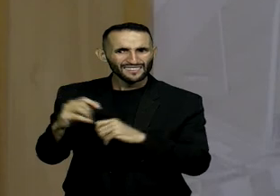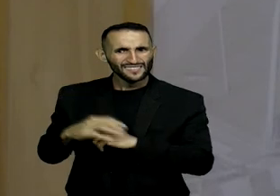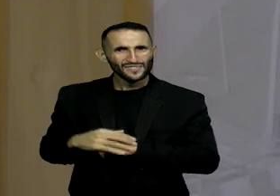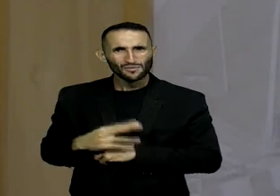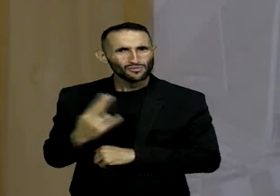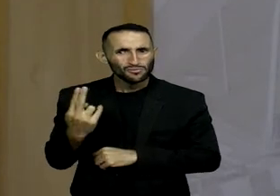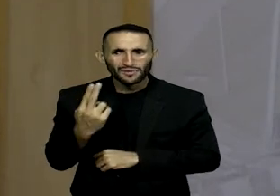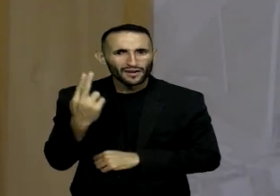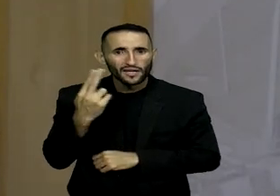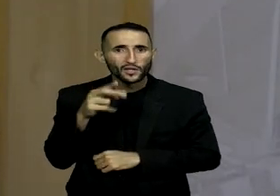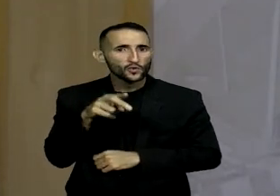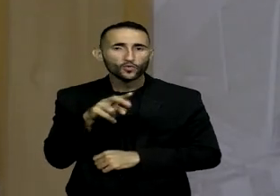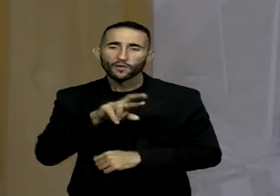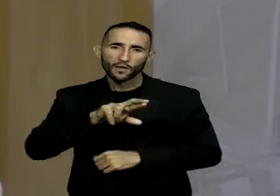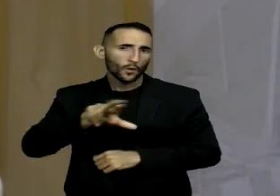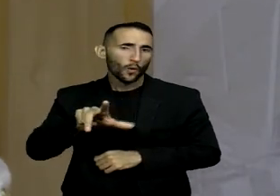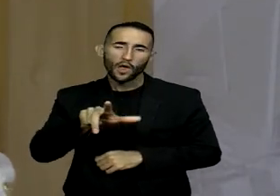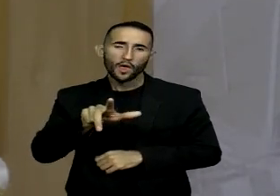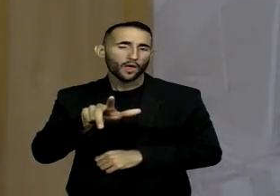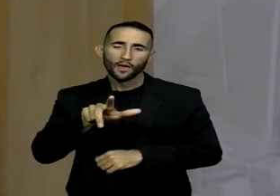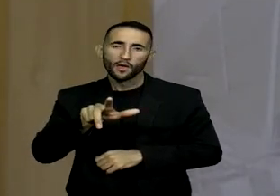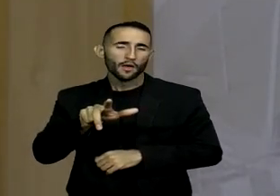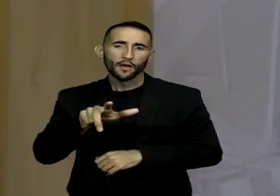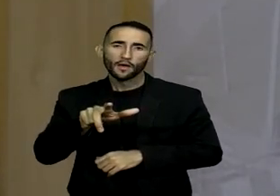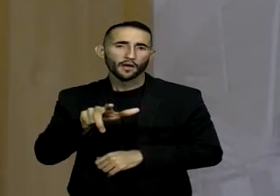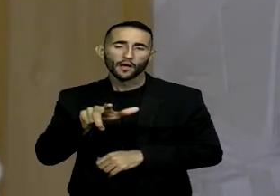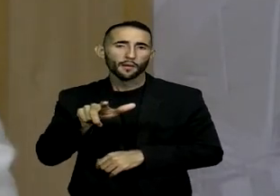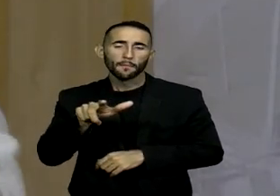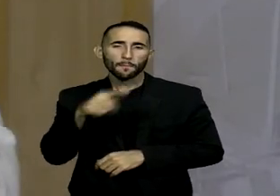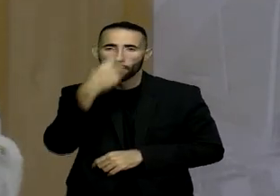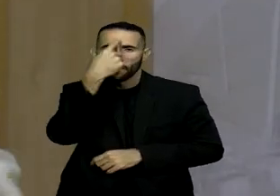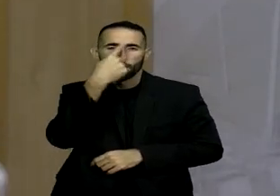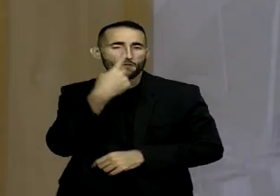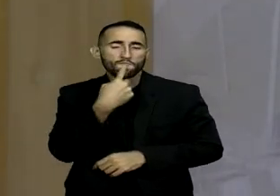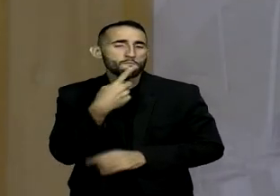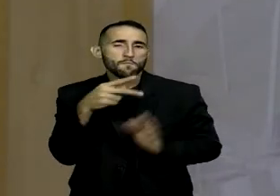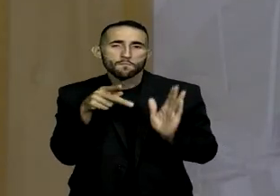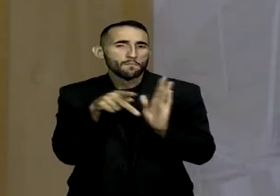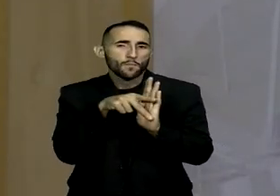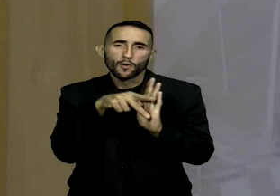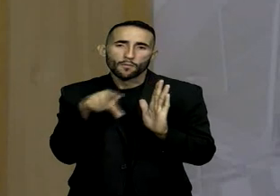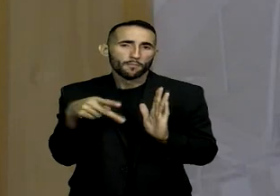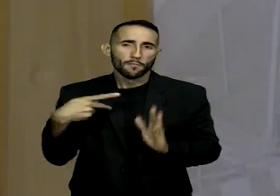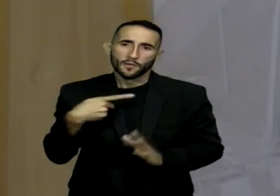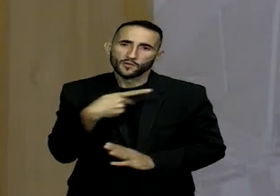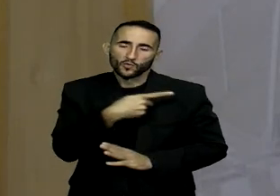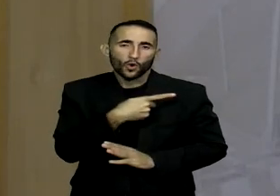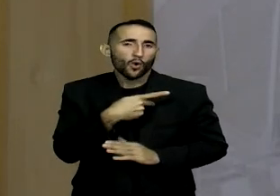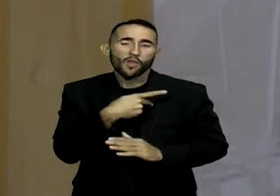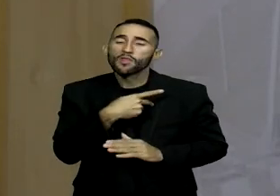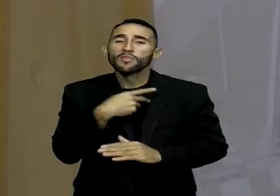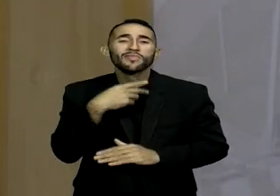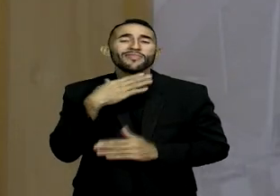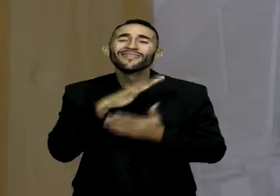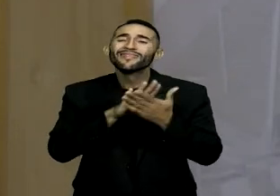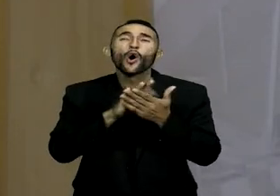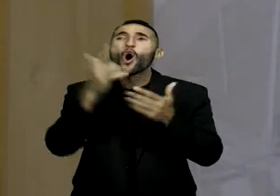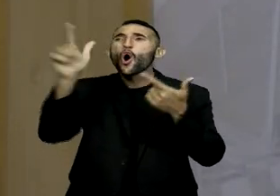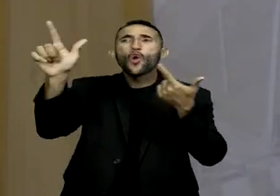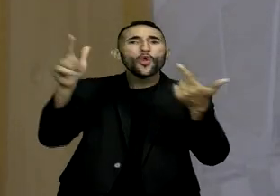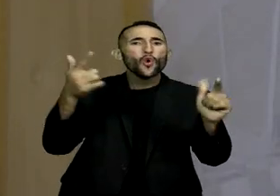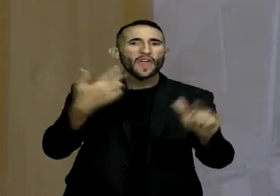não representa a classe de pastores, aliás, eu creio que nenhuma religião aprovaria esse tipo de